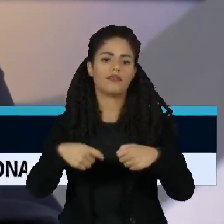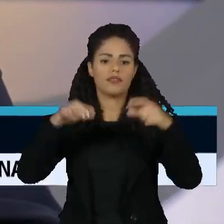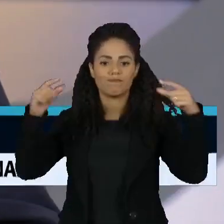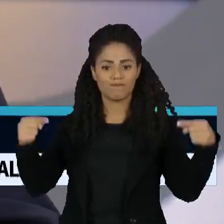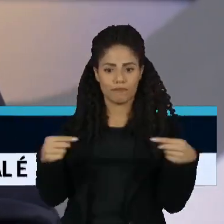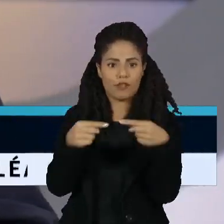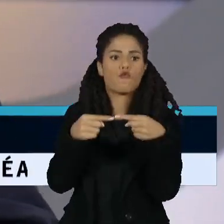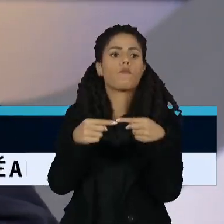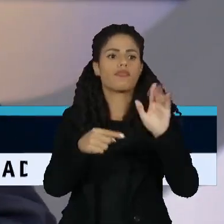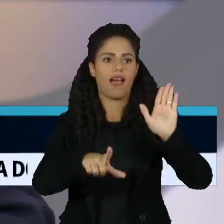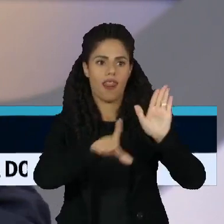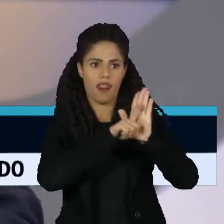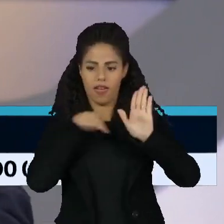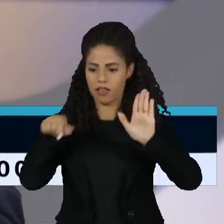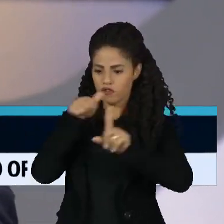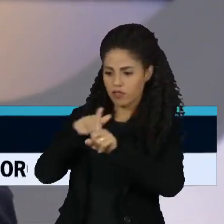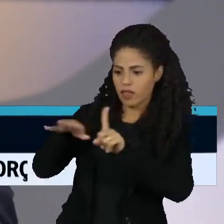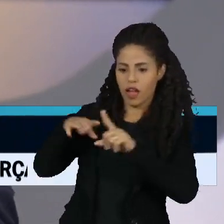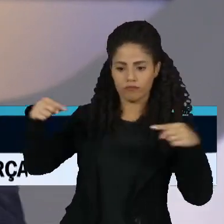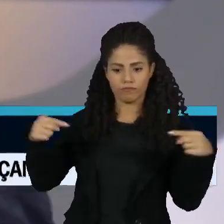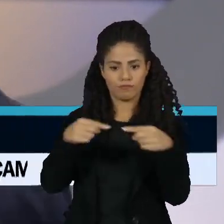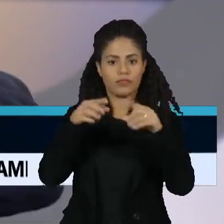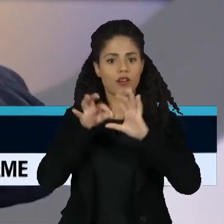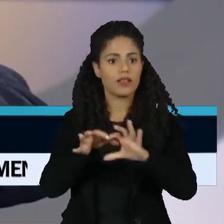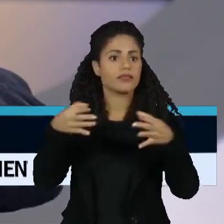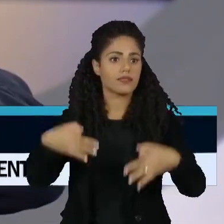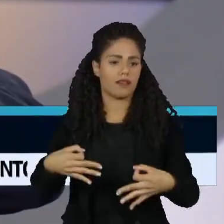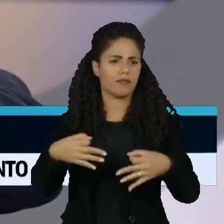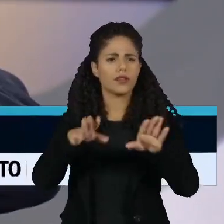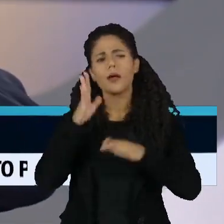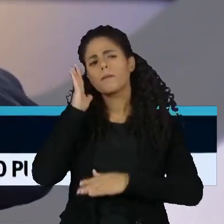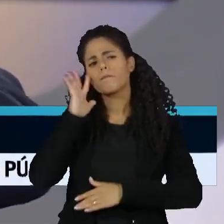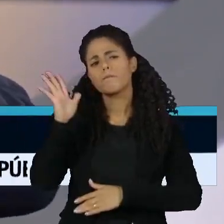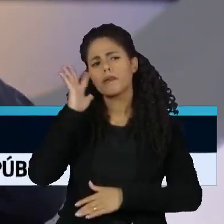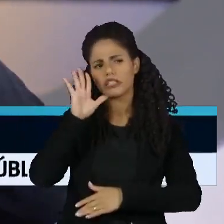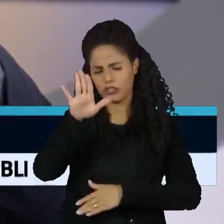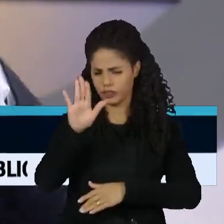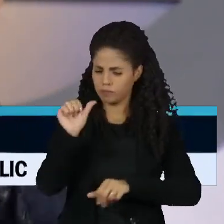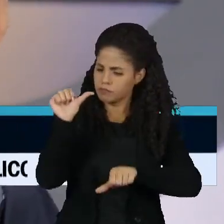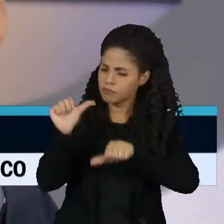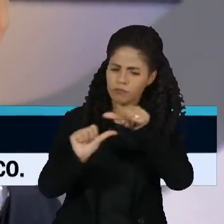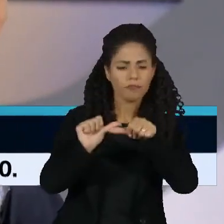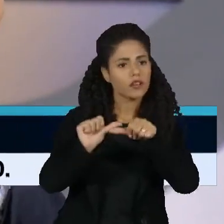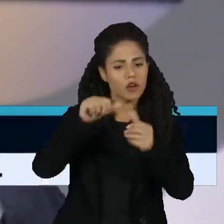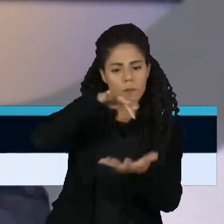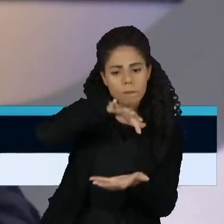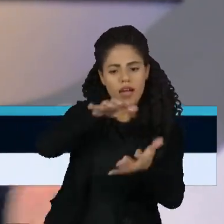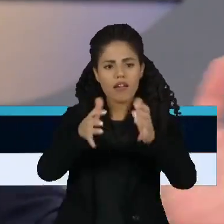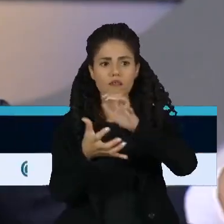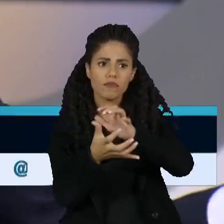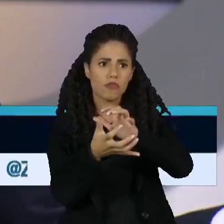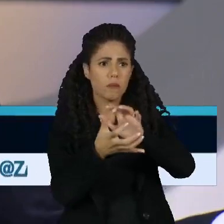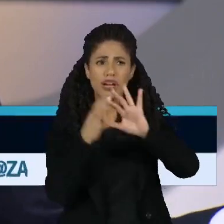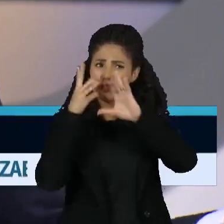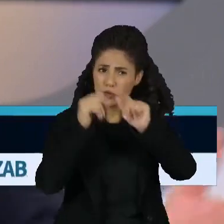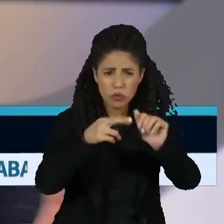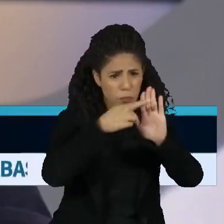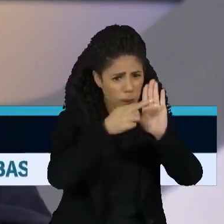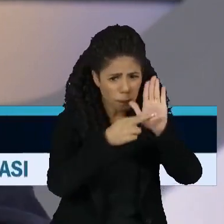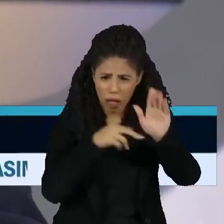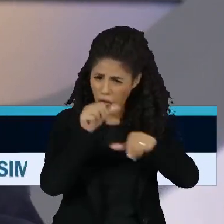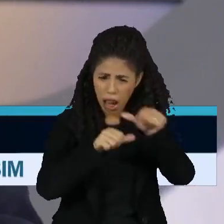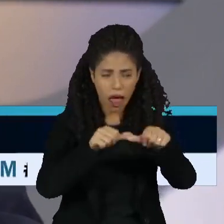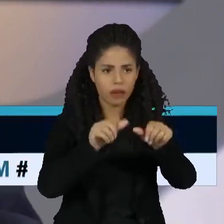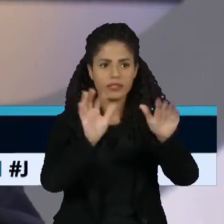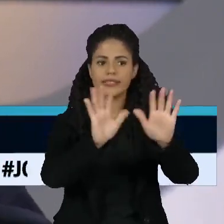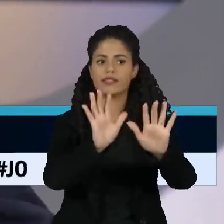Agora, por exemplo, se imaginar uma reforma toda do Código Civil, ela é muito difícil de passar, porque tem que